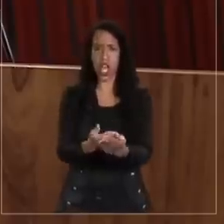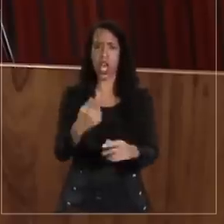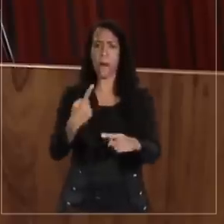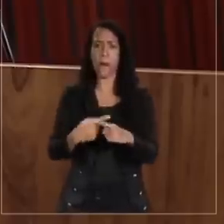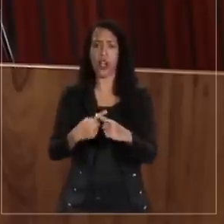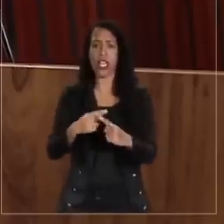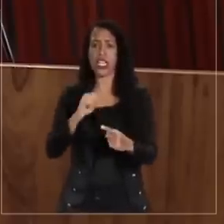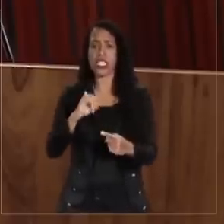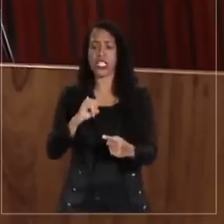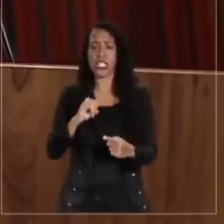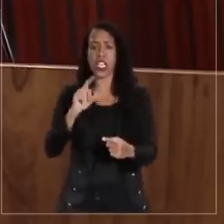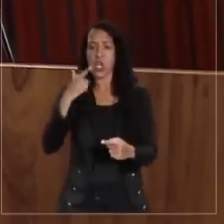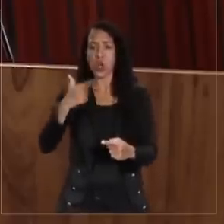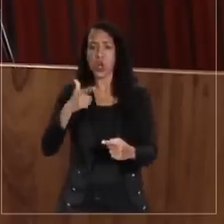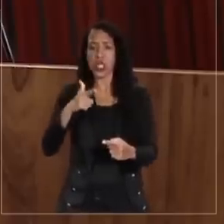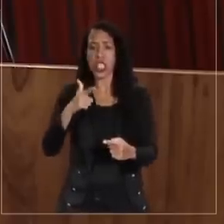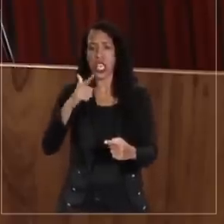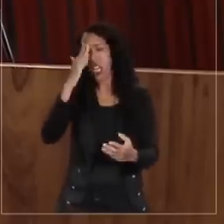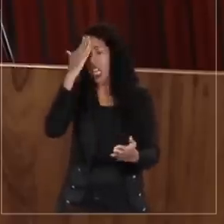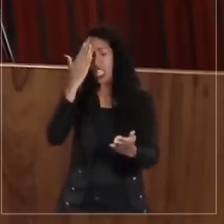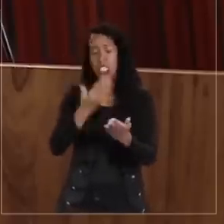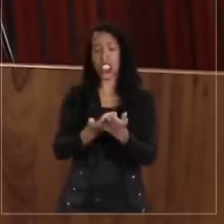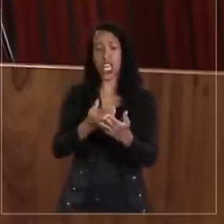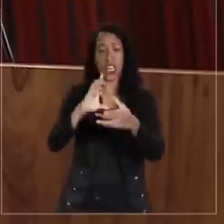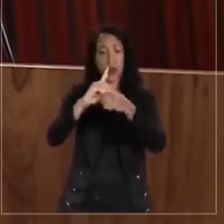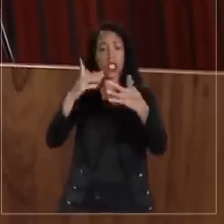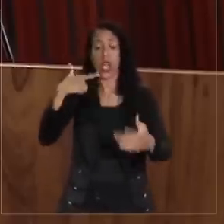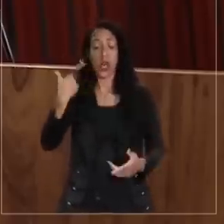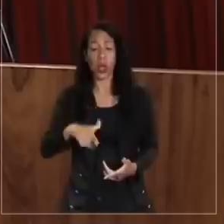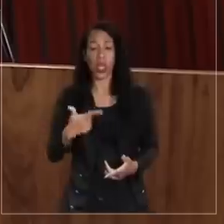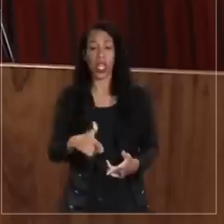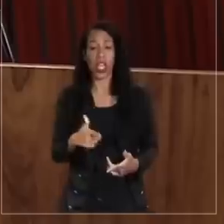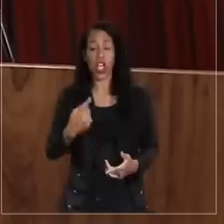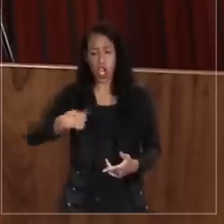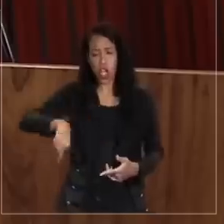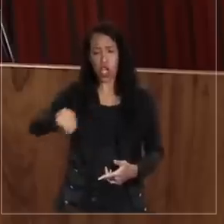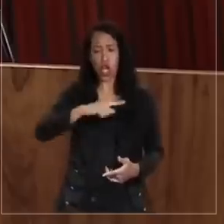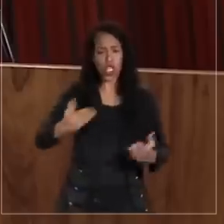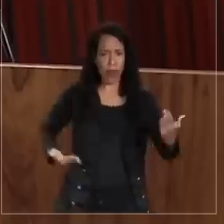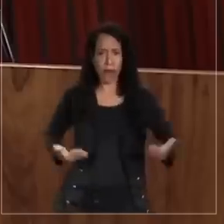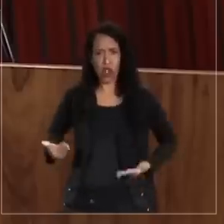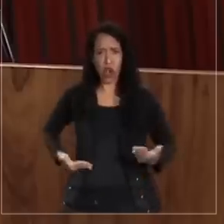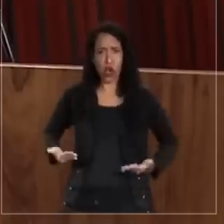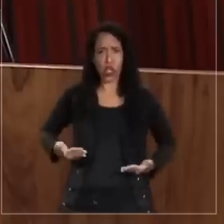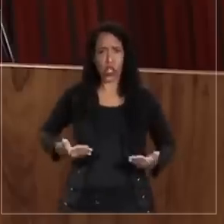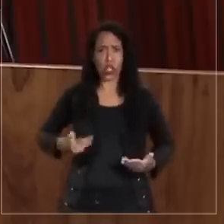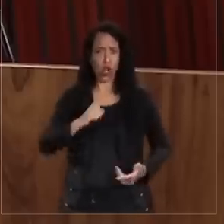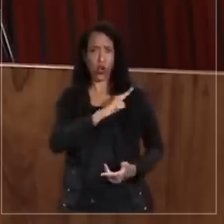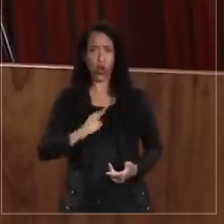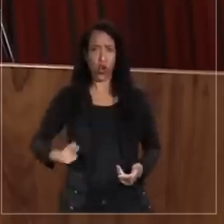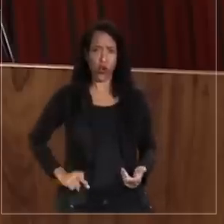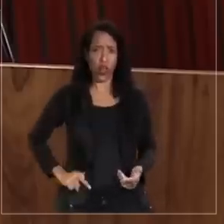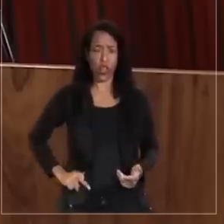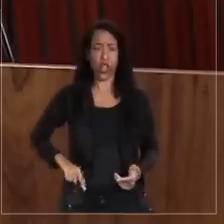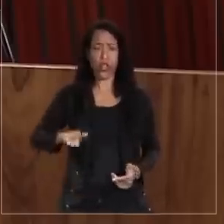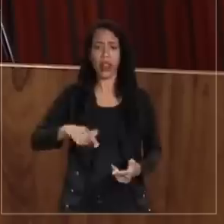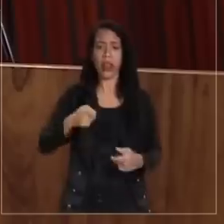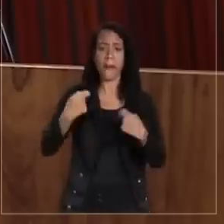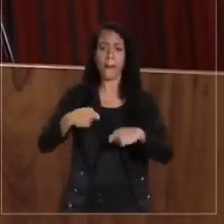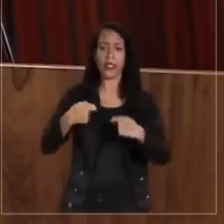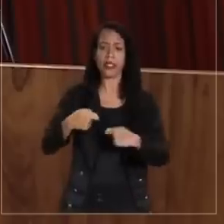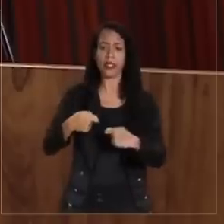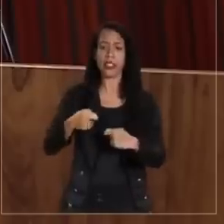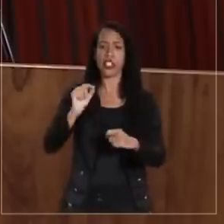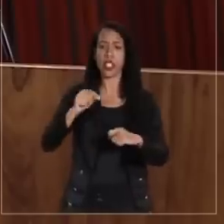existe democracia. A base de uma cultura democrática se dá assim, e nós, servidores públicos, temos muito mais o dever de